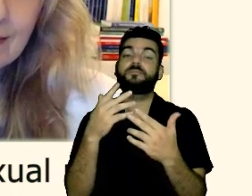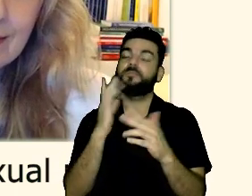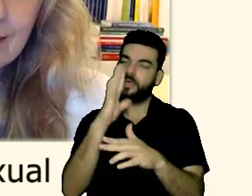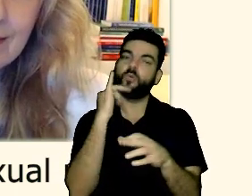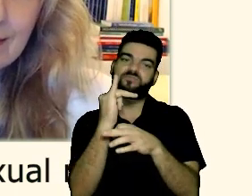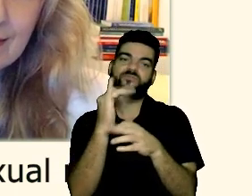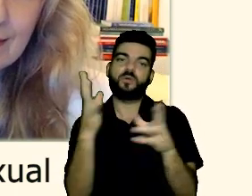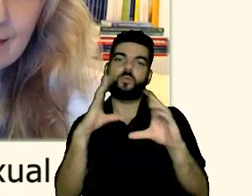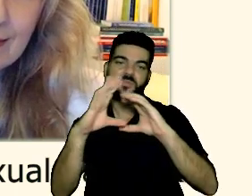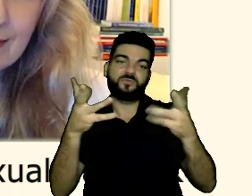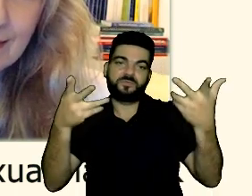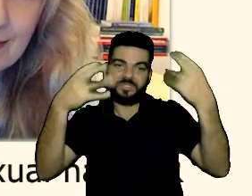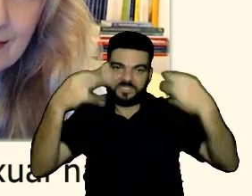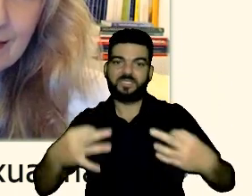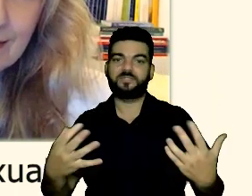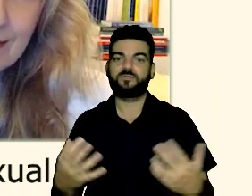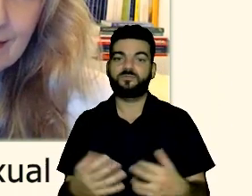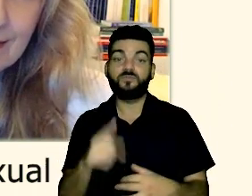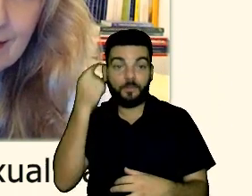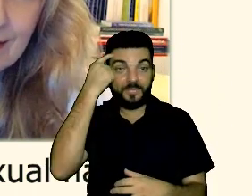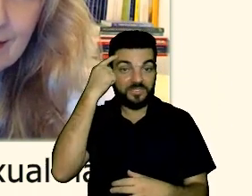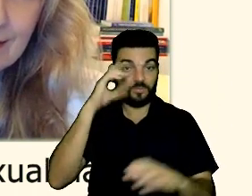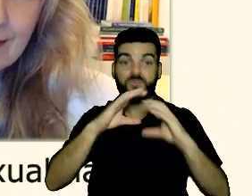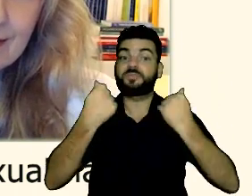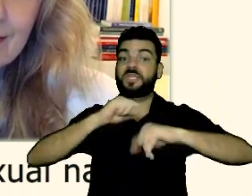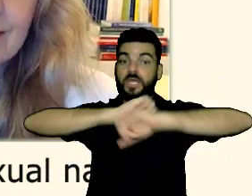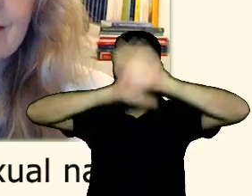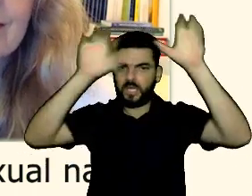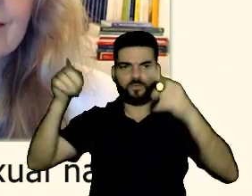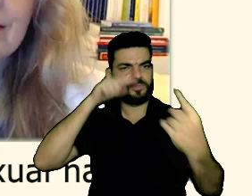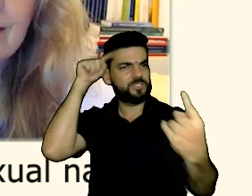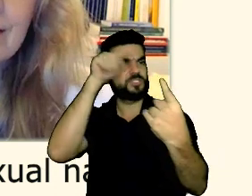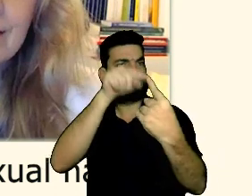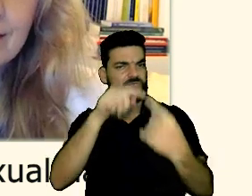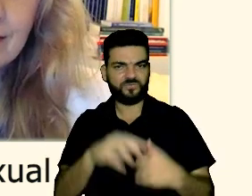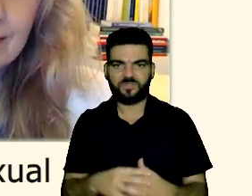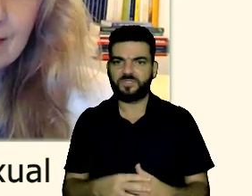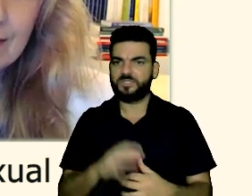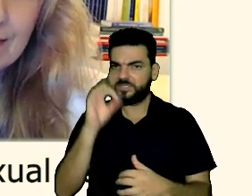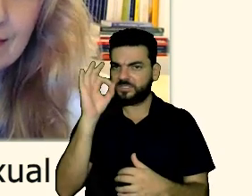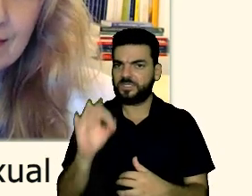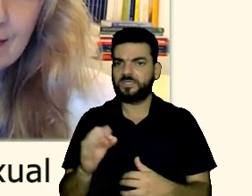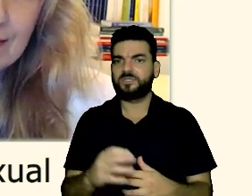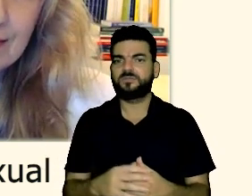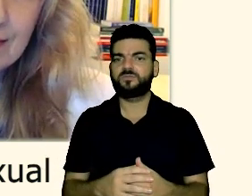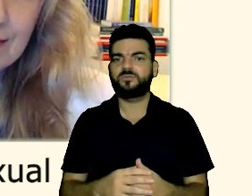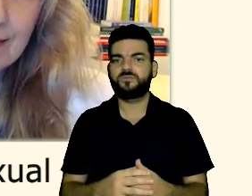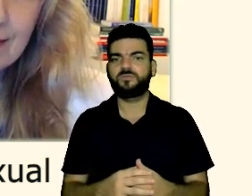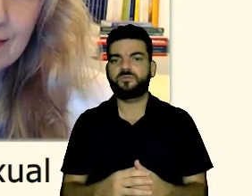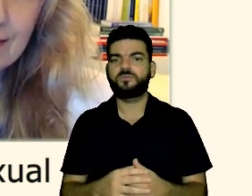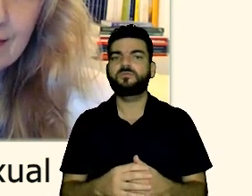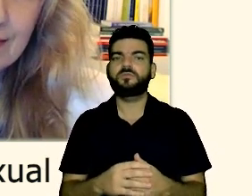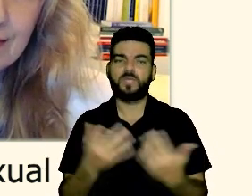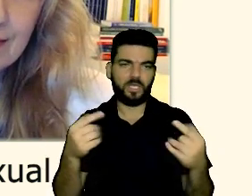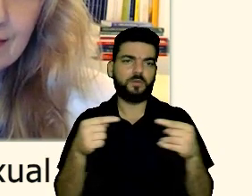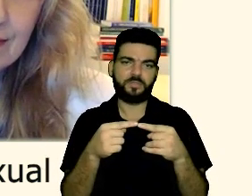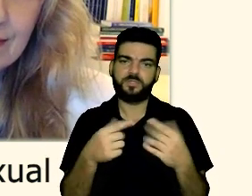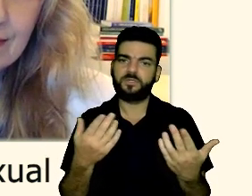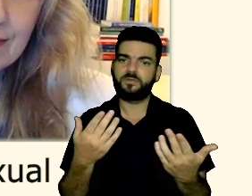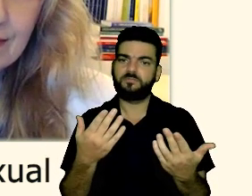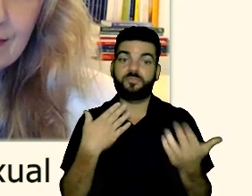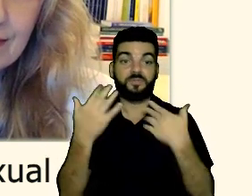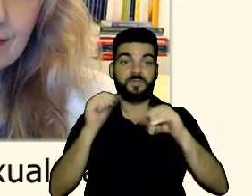gente fala da capacidade da equipe em se comunicar com eficácia, né? Então, a gente pensa